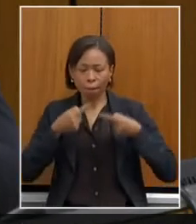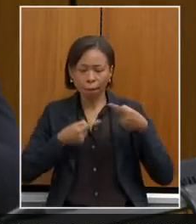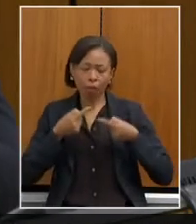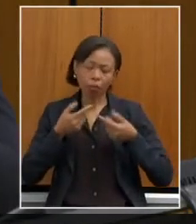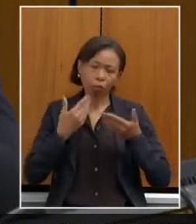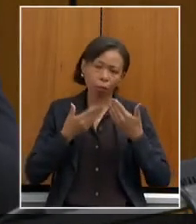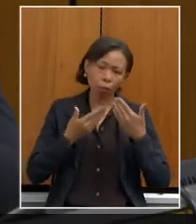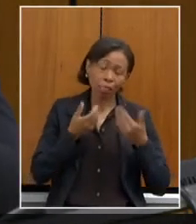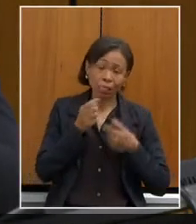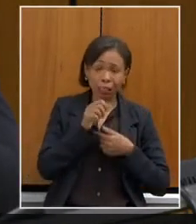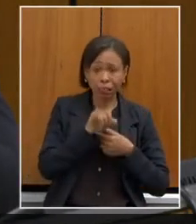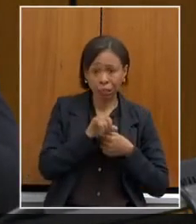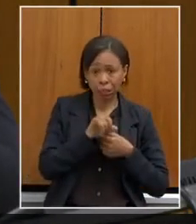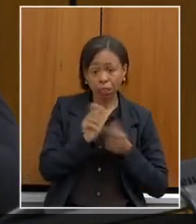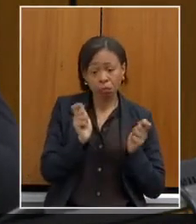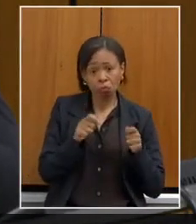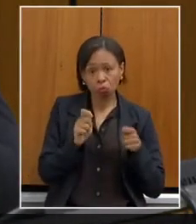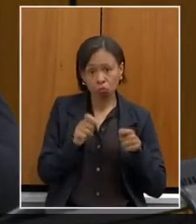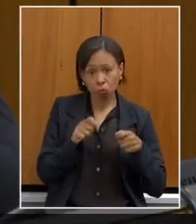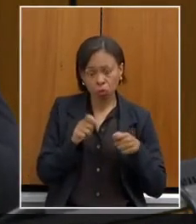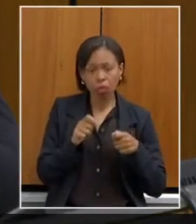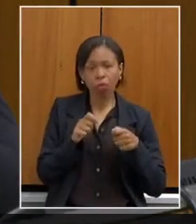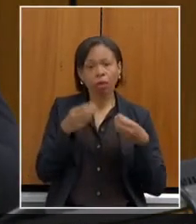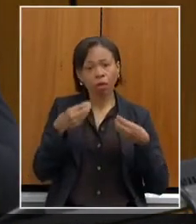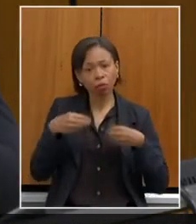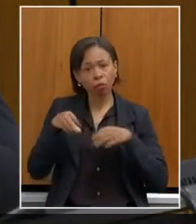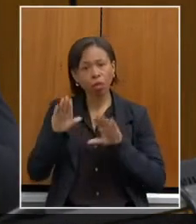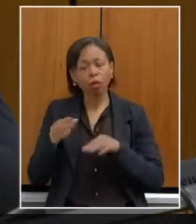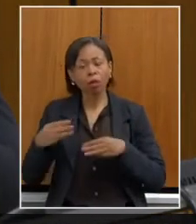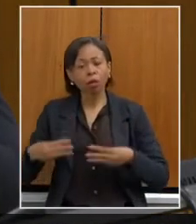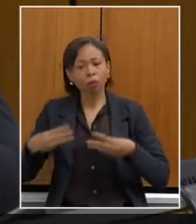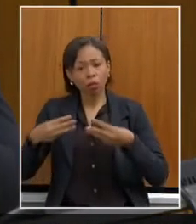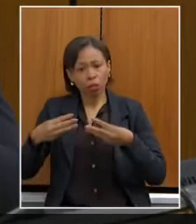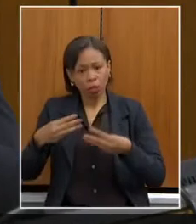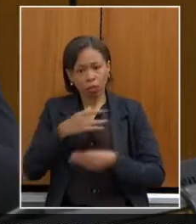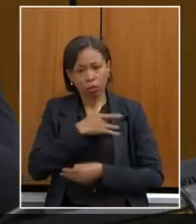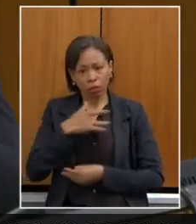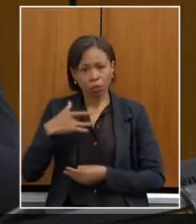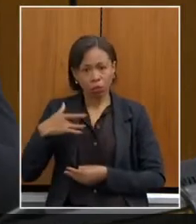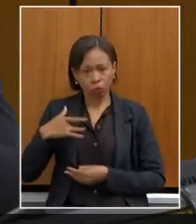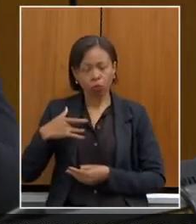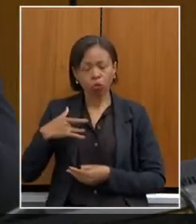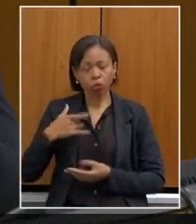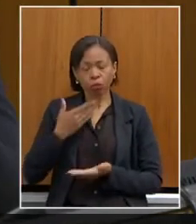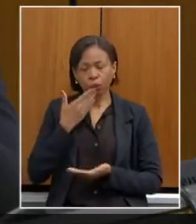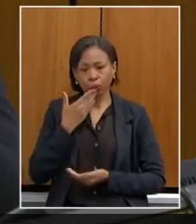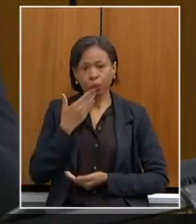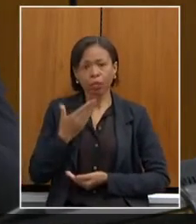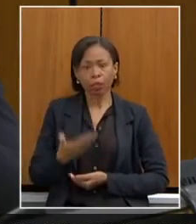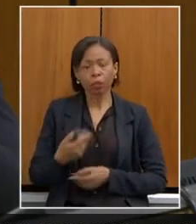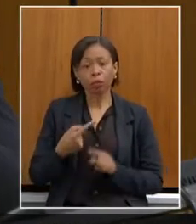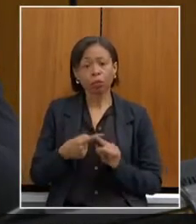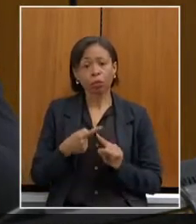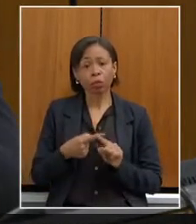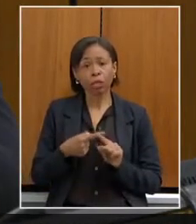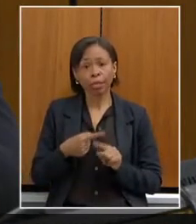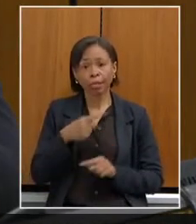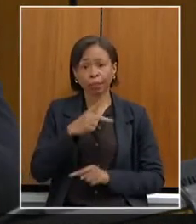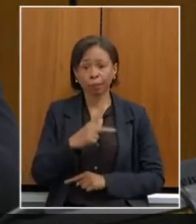pertinente a gente levar até o Ministério da Saúde o pleito para inclusão porque a PNI quem